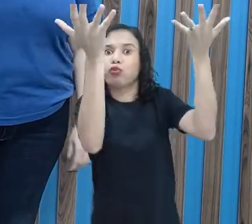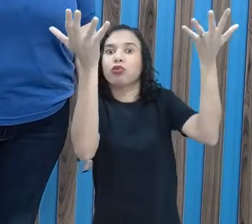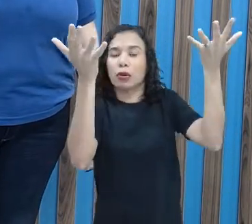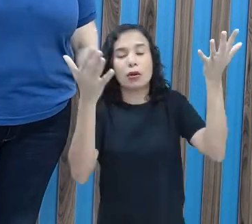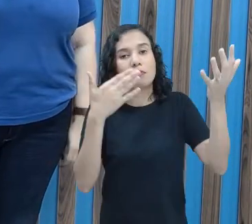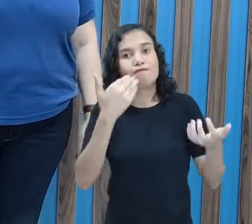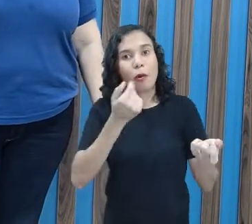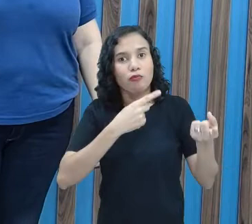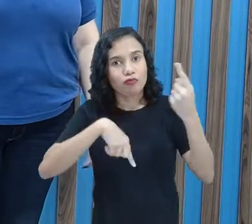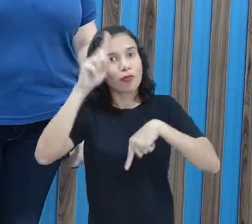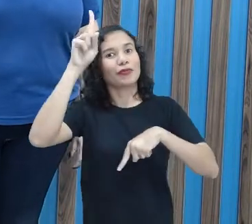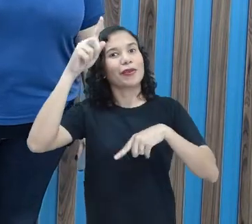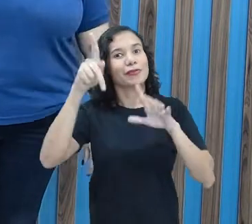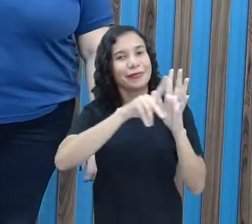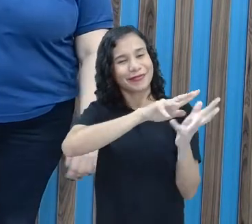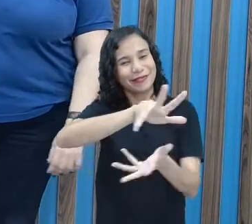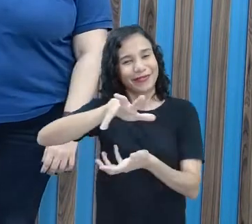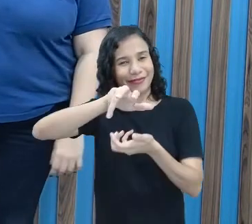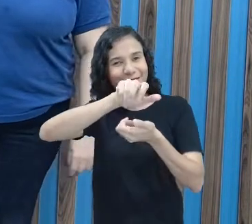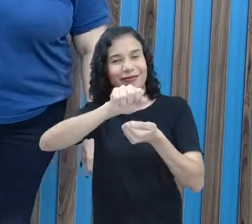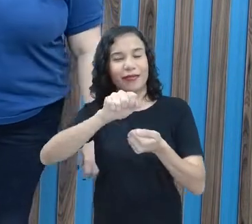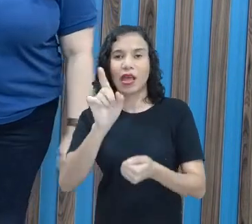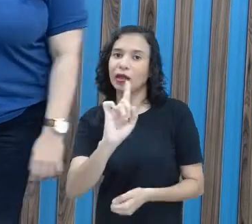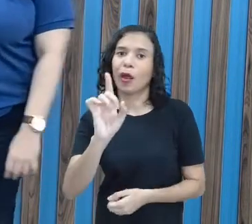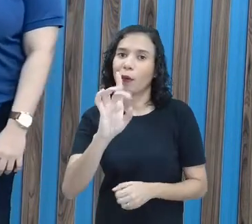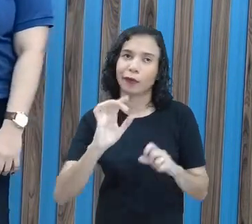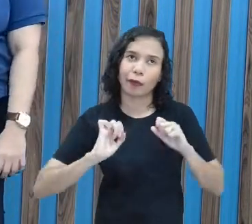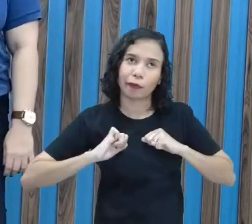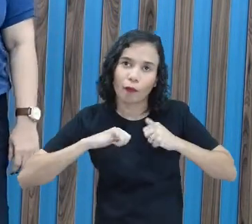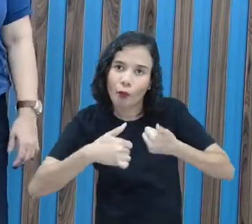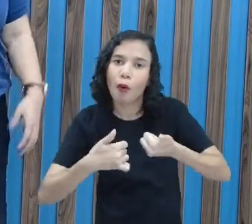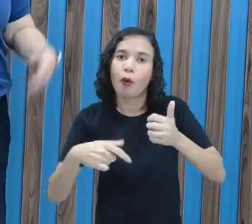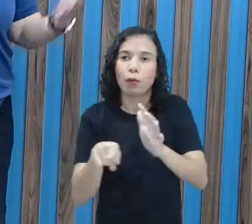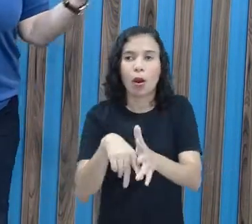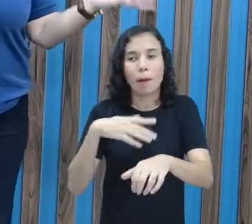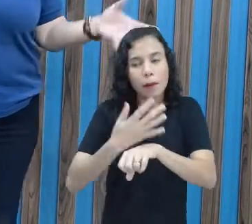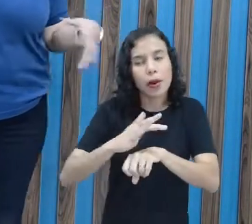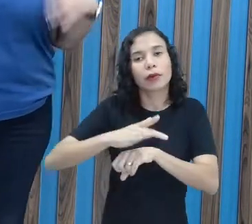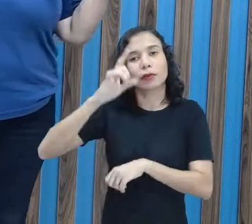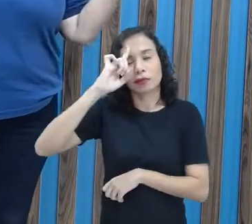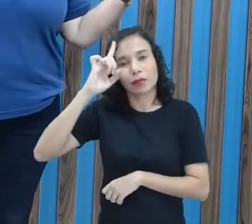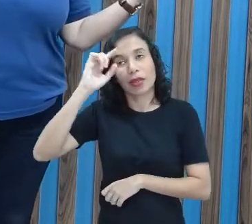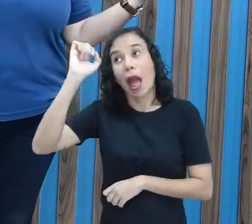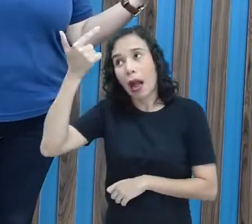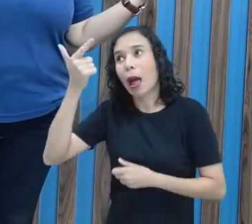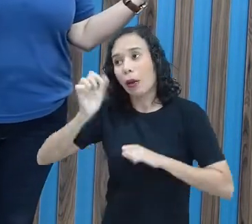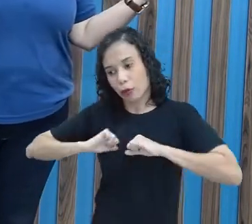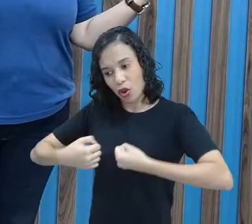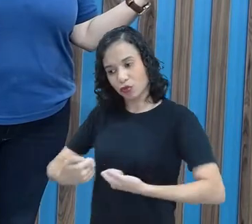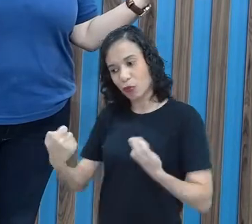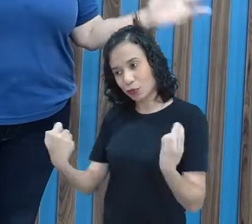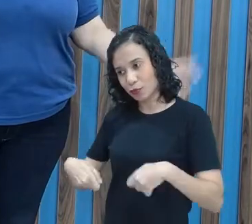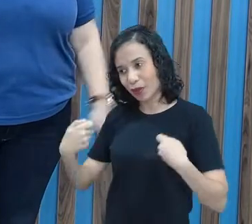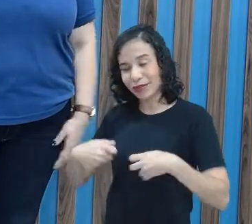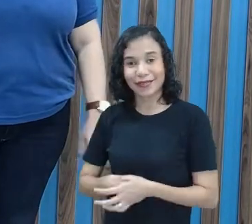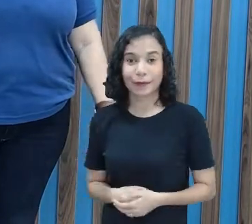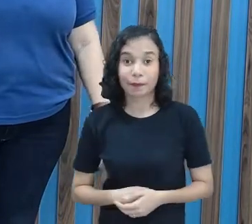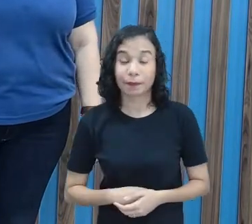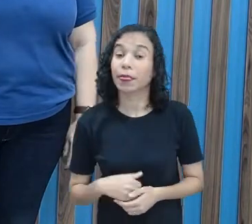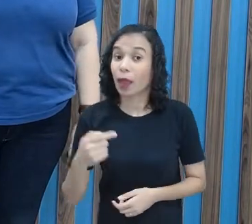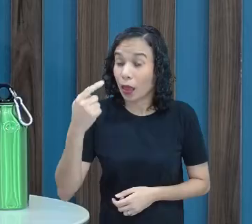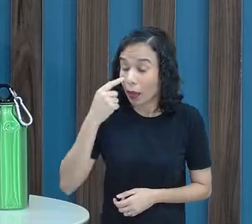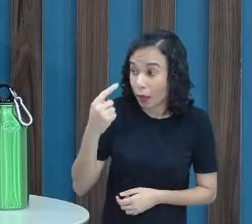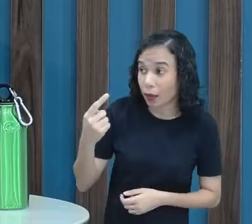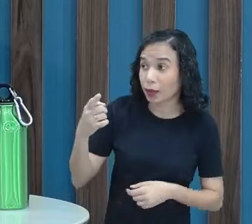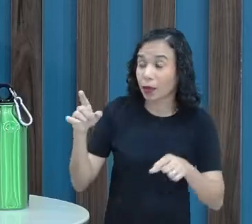esses recordes mundiais, né? Exato. Que não é só o trabalho em si todos os dias, né? Claro que precisa, né, professor?